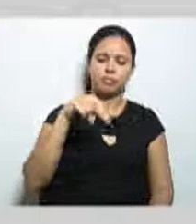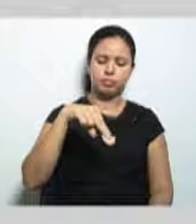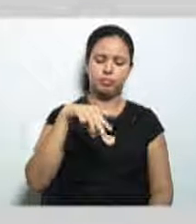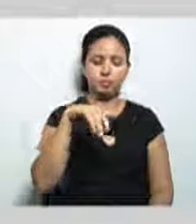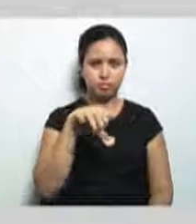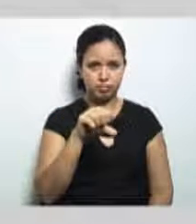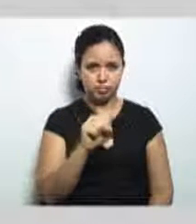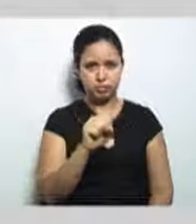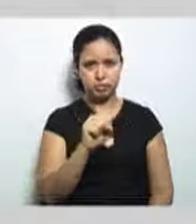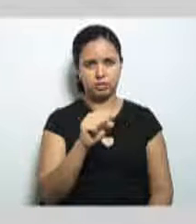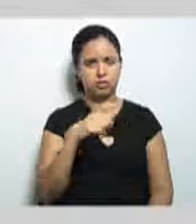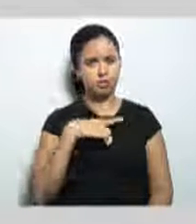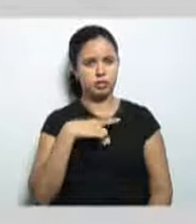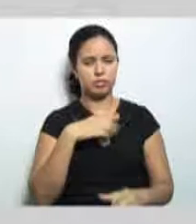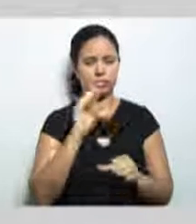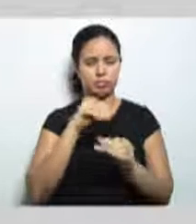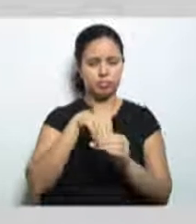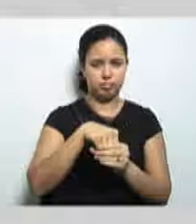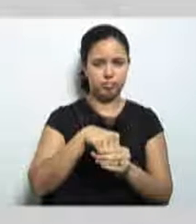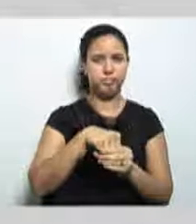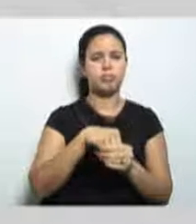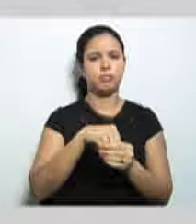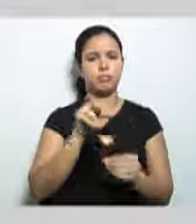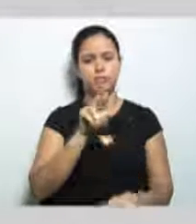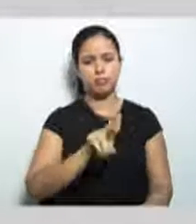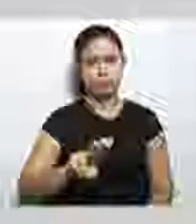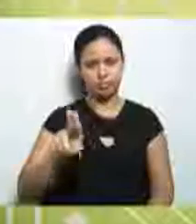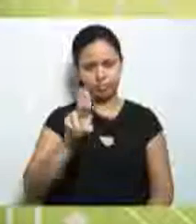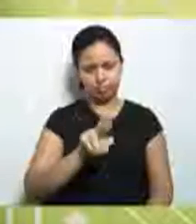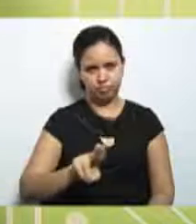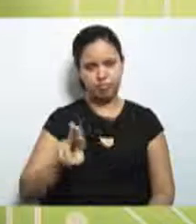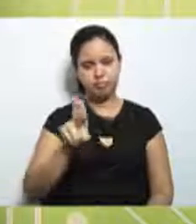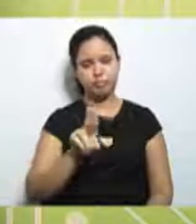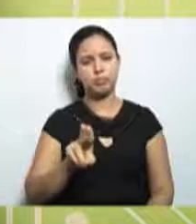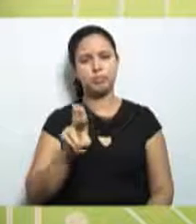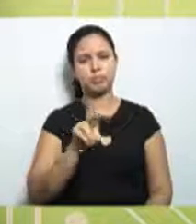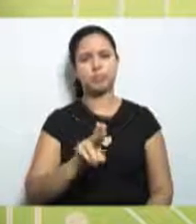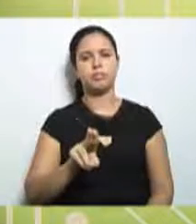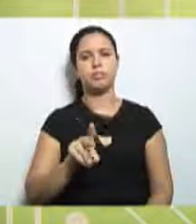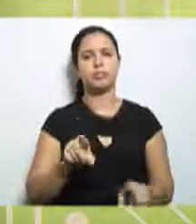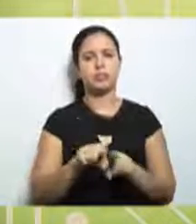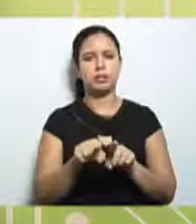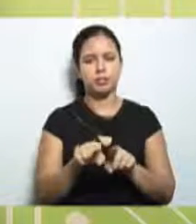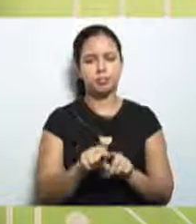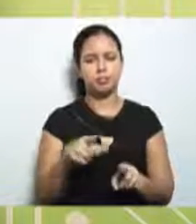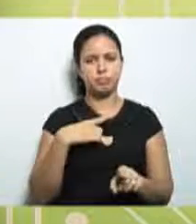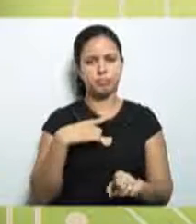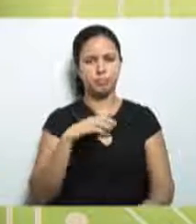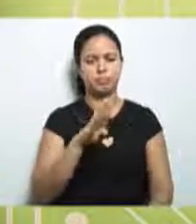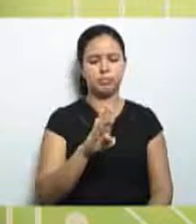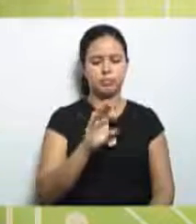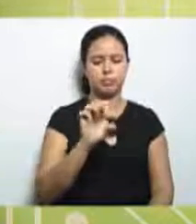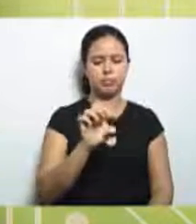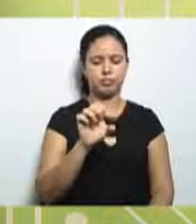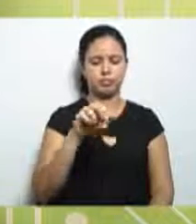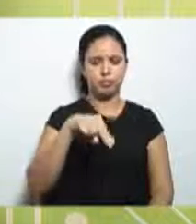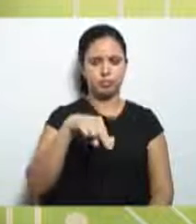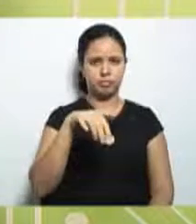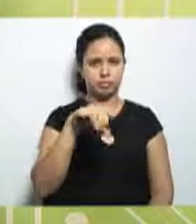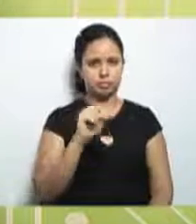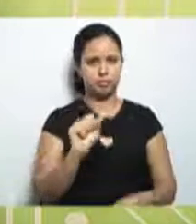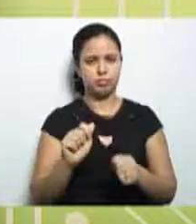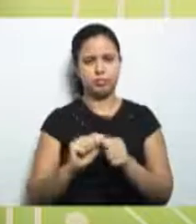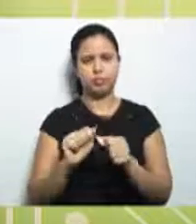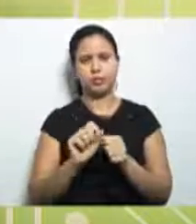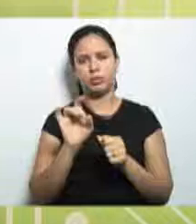vou utilizar esse bem é para o meu proveito, e eu tenho os bens que eu produzo apenas para